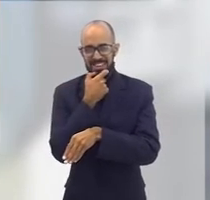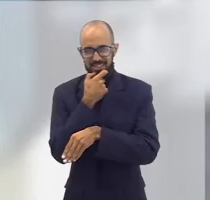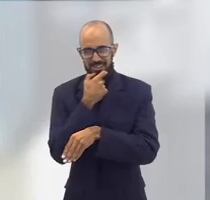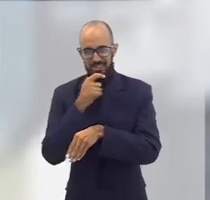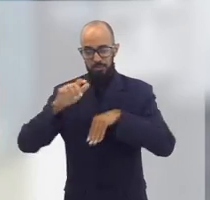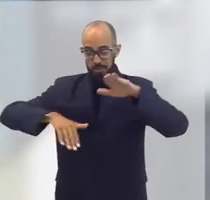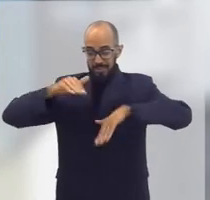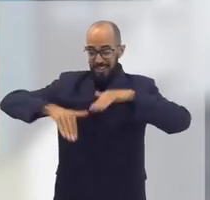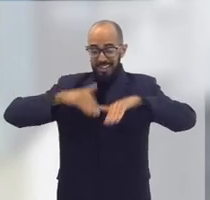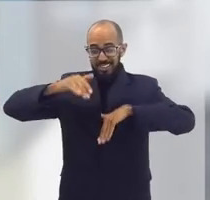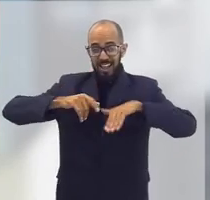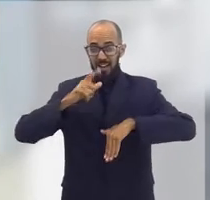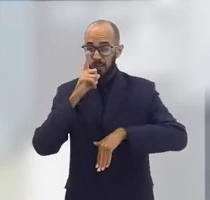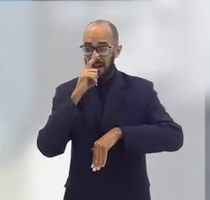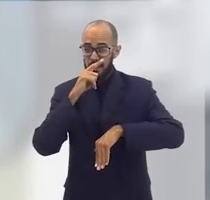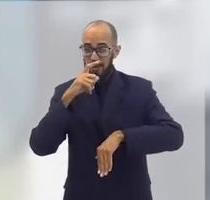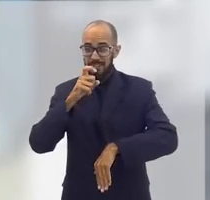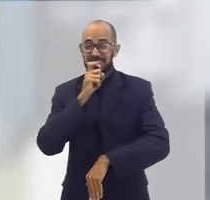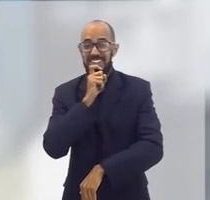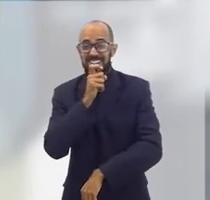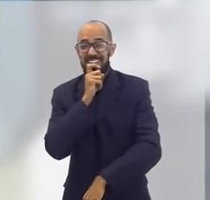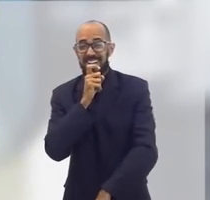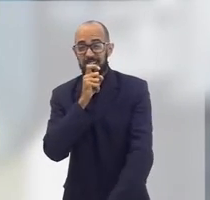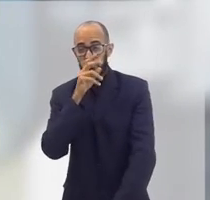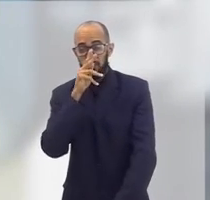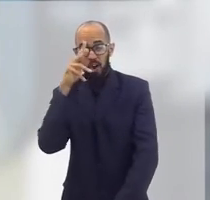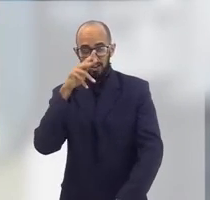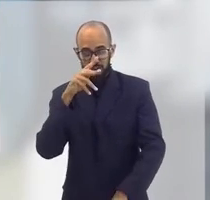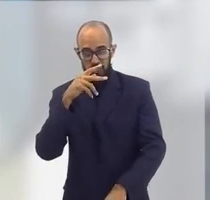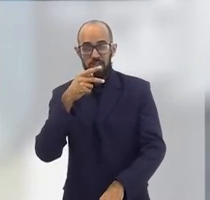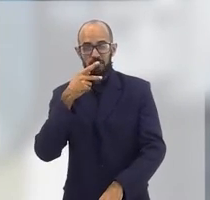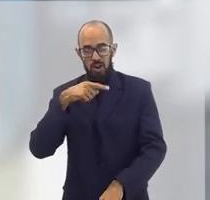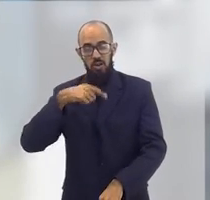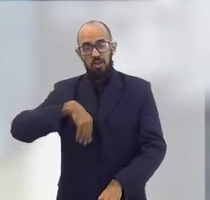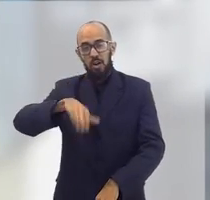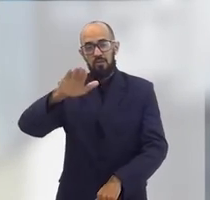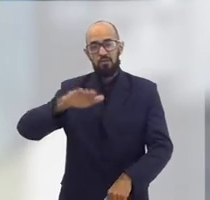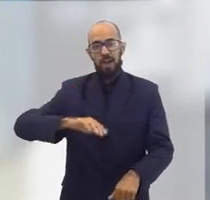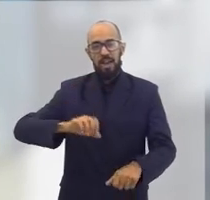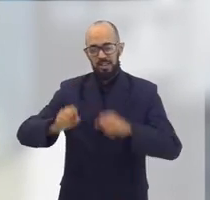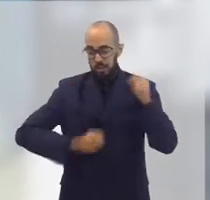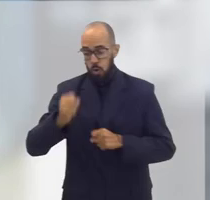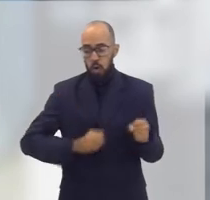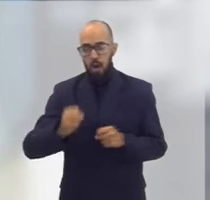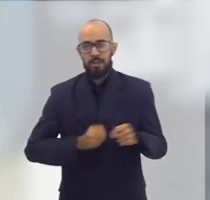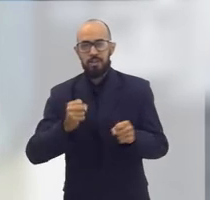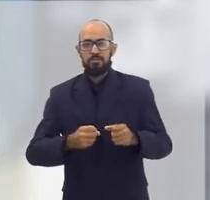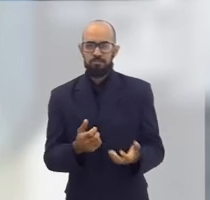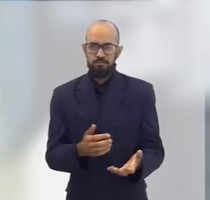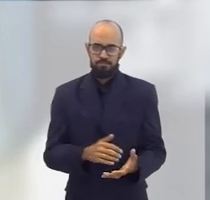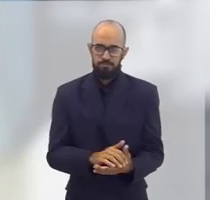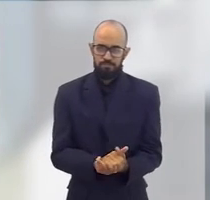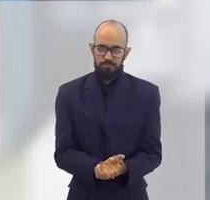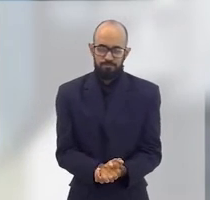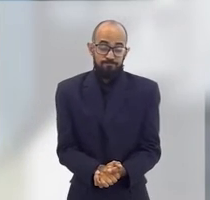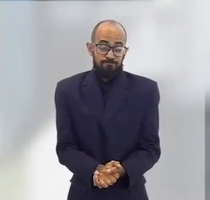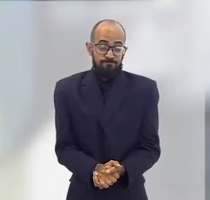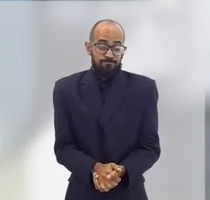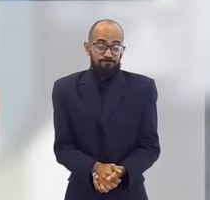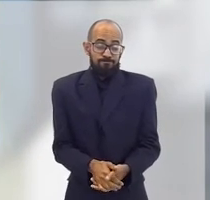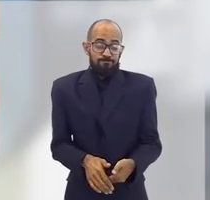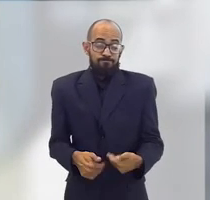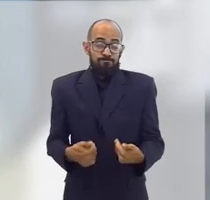água gelada, onda, a gente chegou, alguém bateu no nosso ombro e falou: bom, agora corre a maratona aí, filho. Então foi um pouco isso.